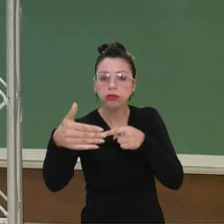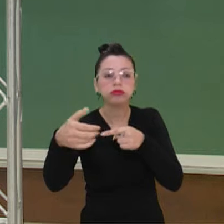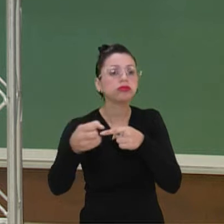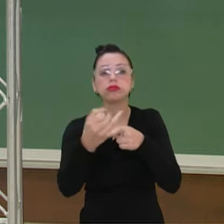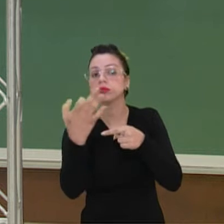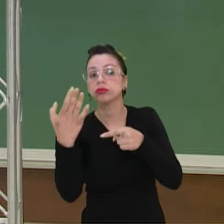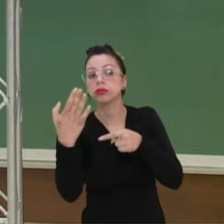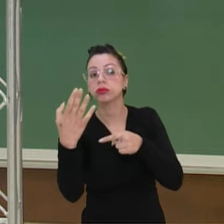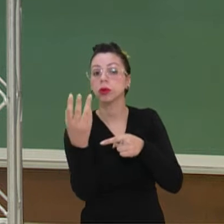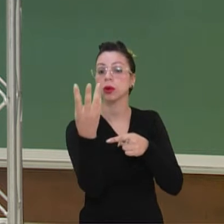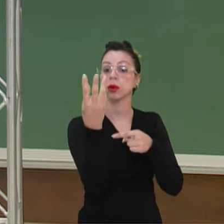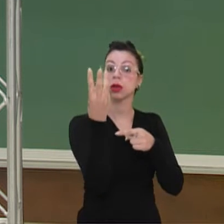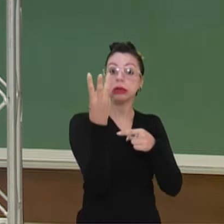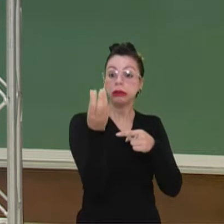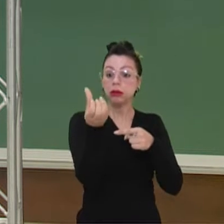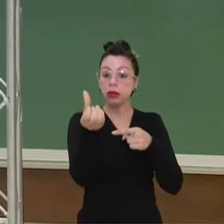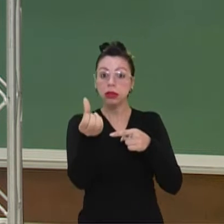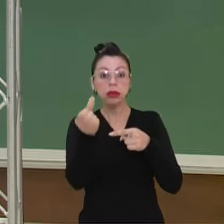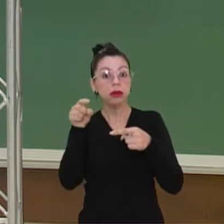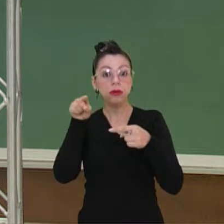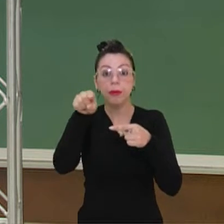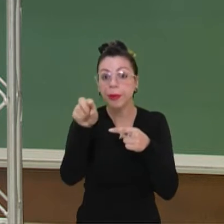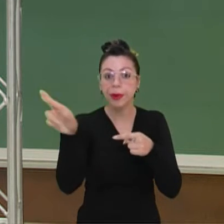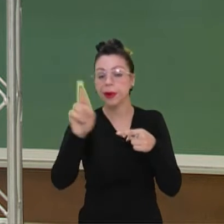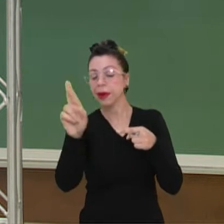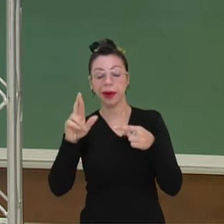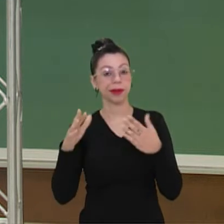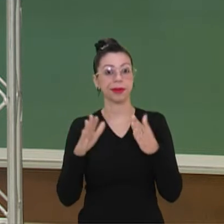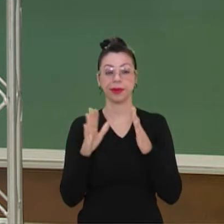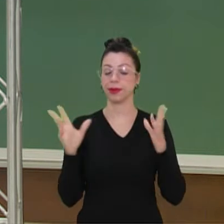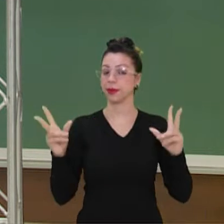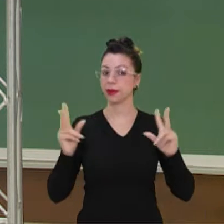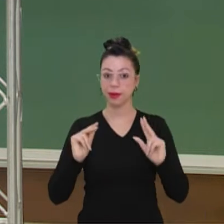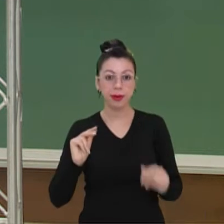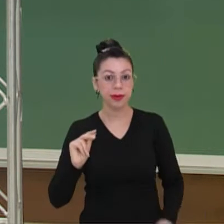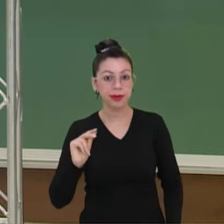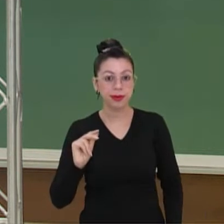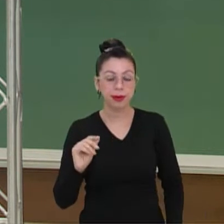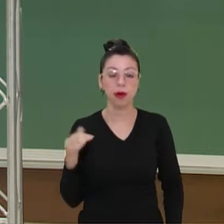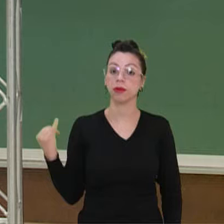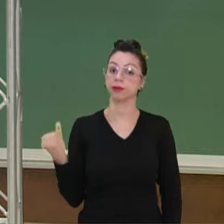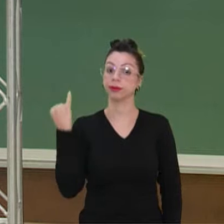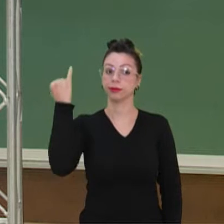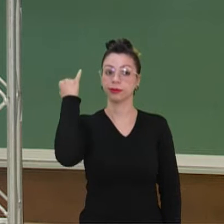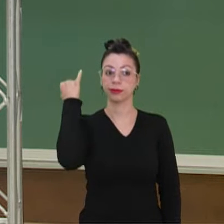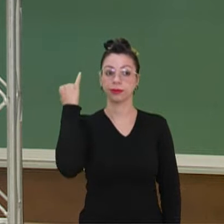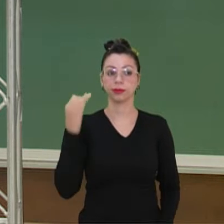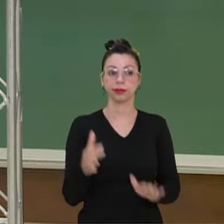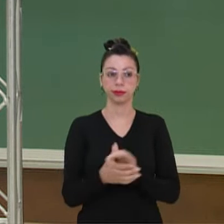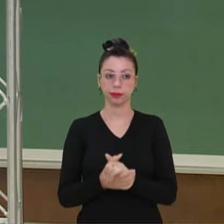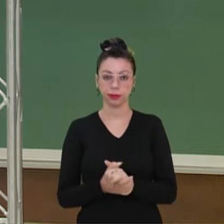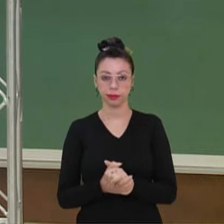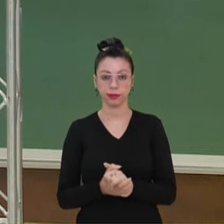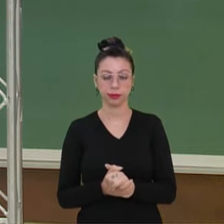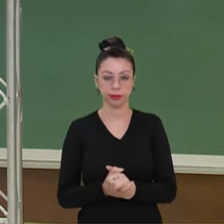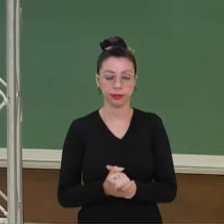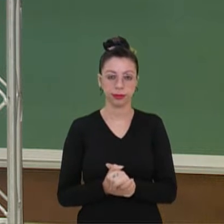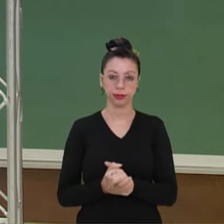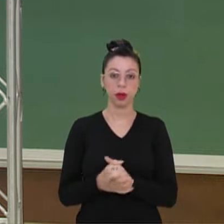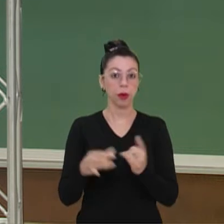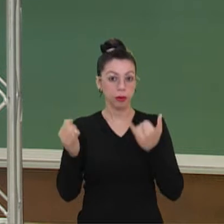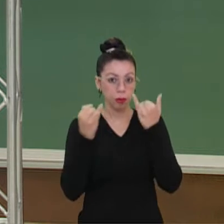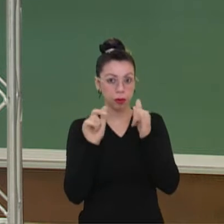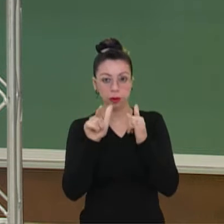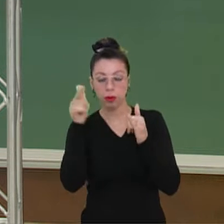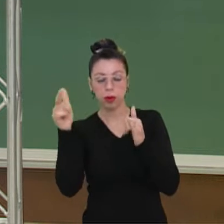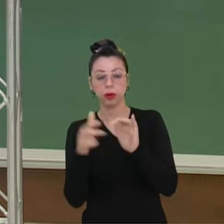isso? R$36.000. Uau! Tá, e uma coisa importante, olha só. Log, tá um outro dado, ó.